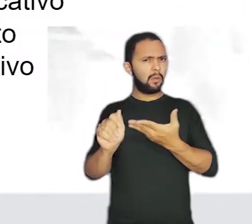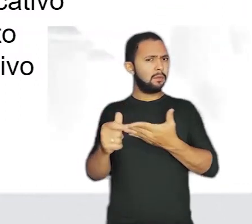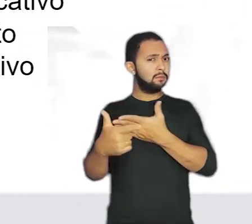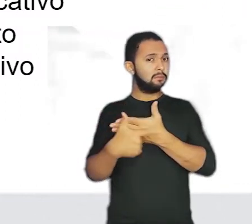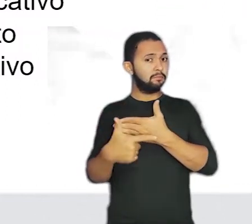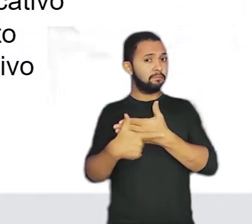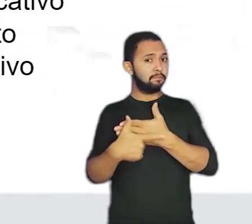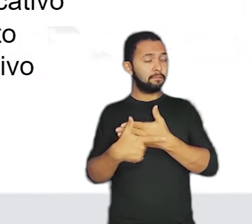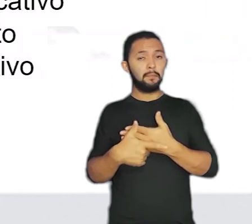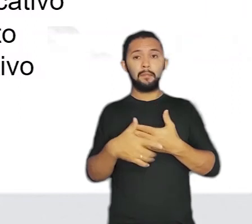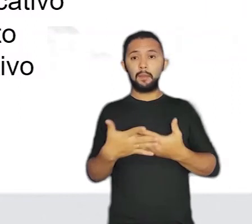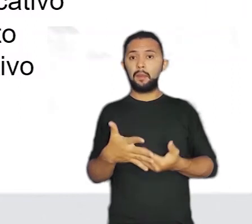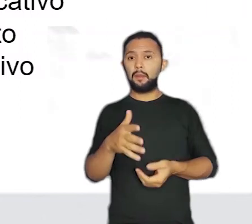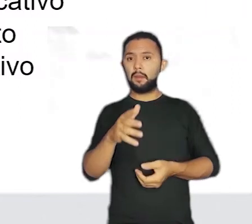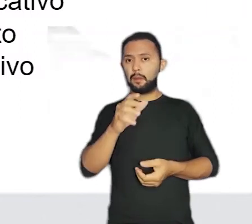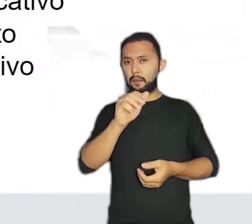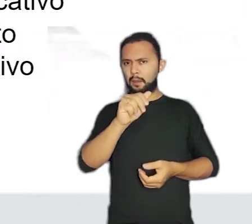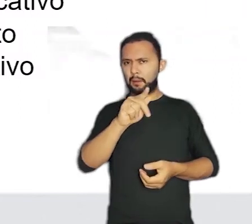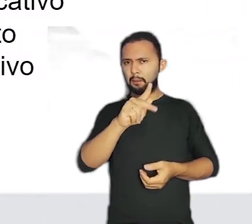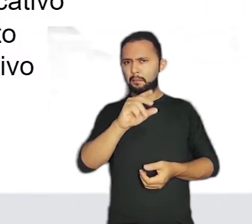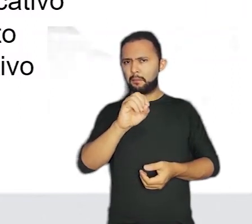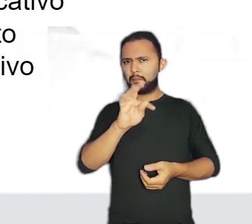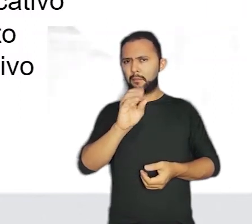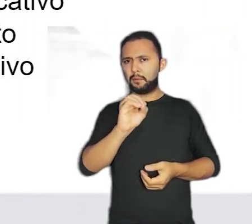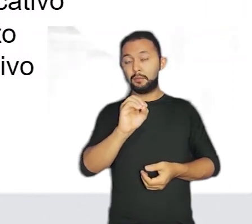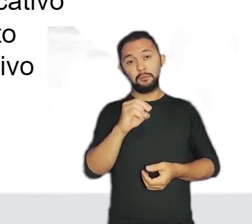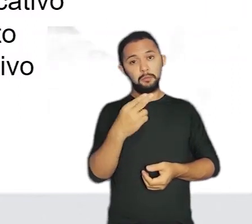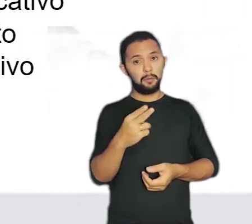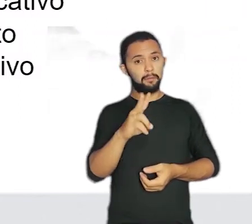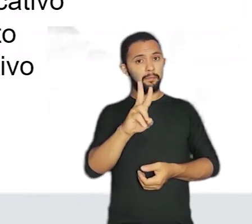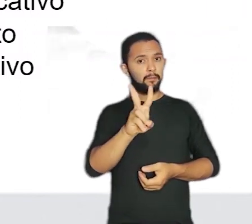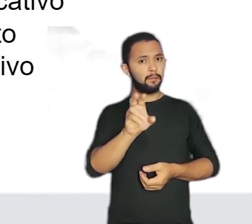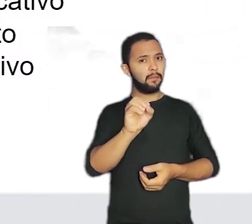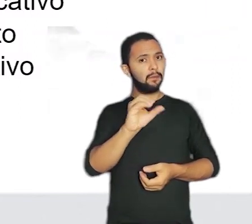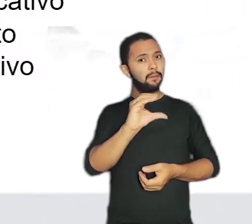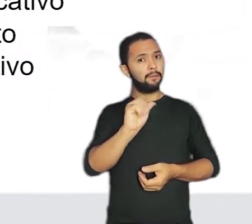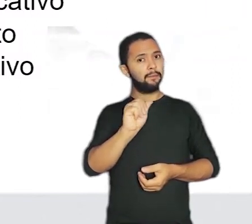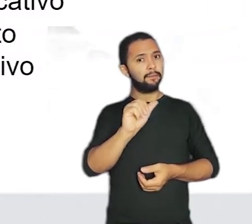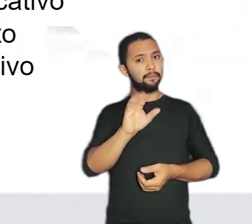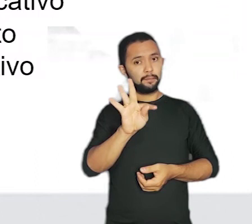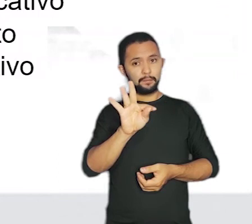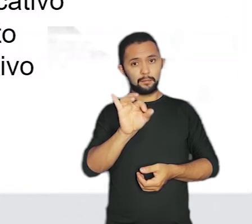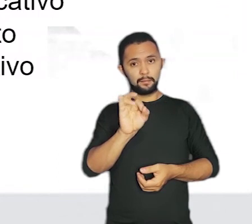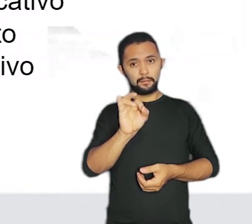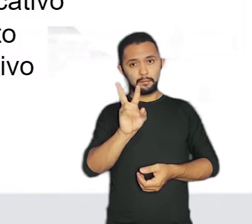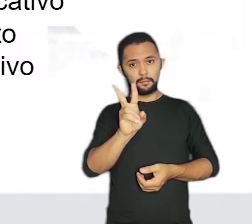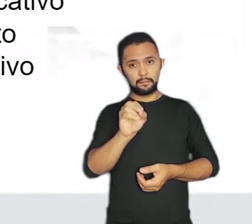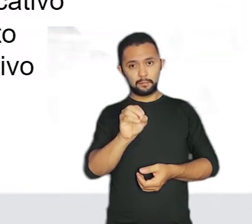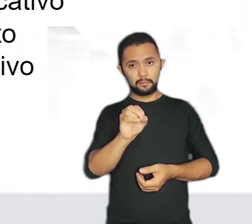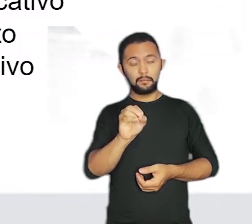adnominal, de um predicativo, de um aposto ou de um vocativo. Então, observe que aqui ele está fazendo